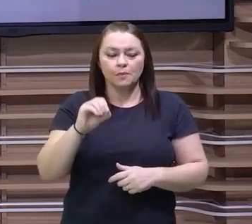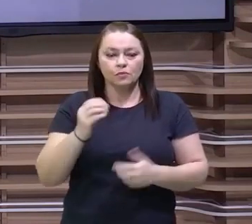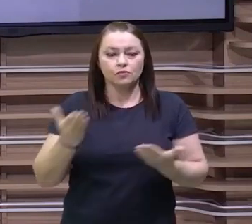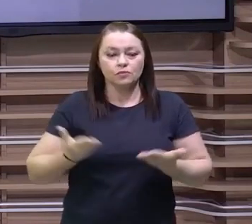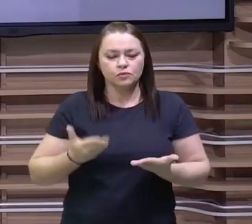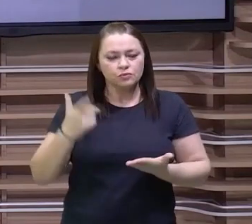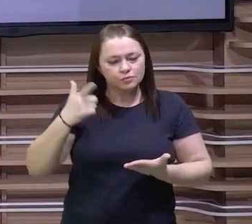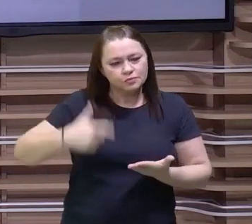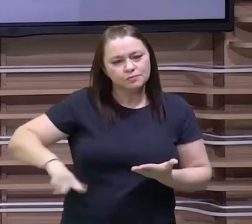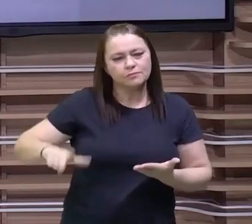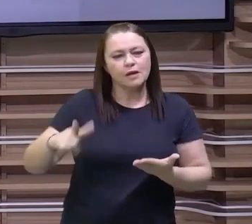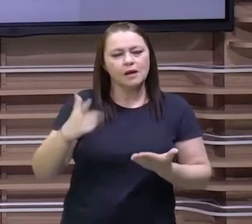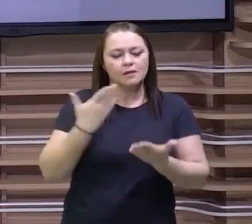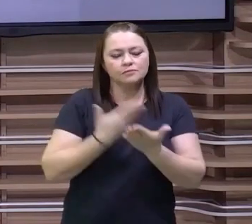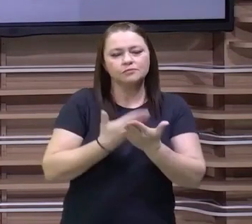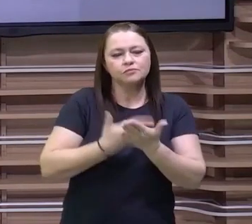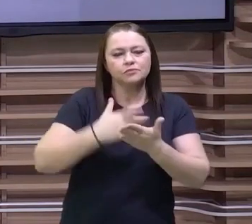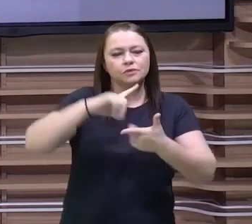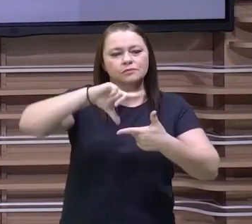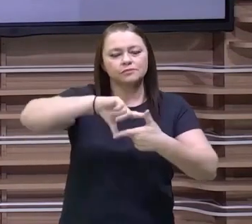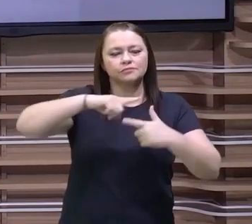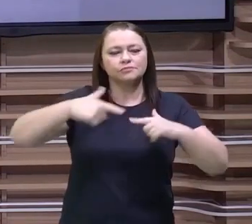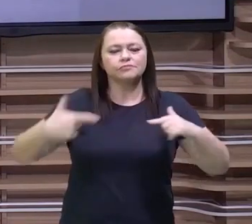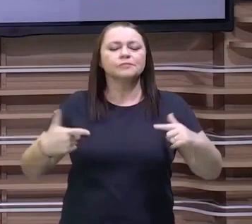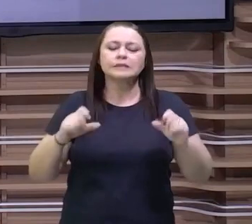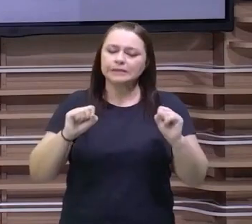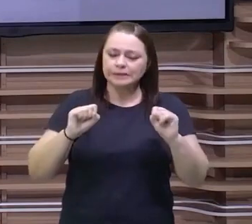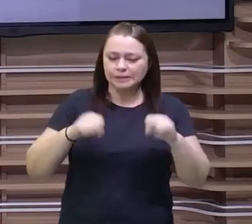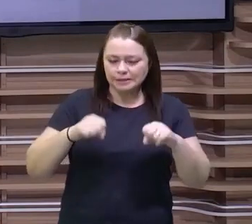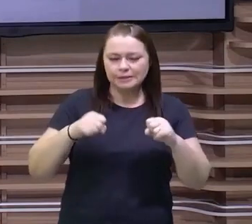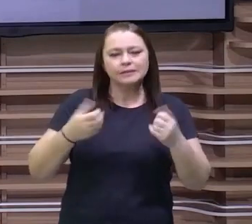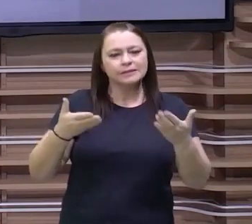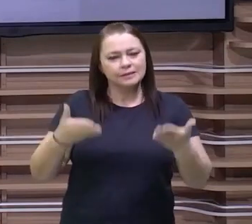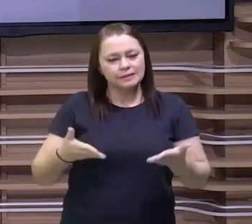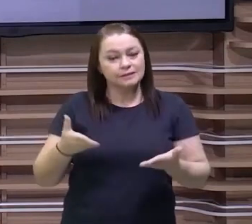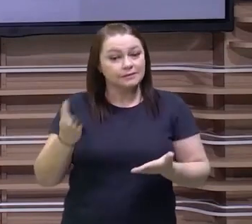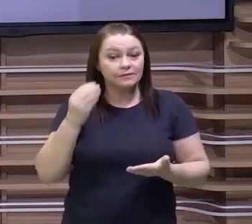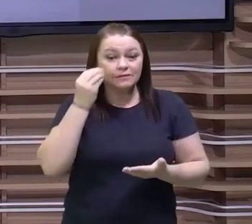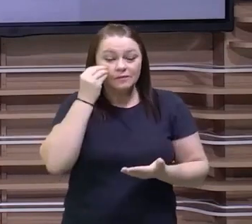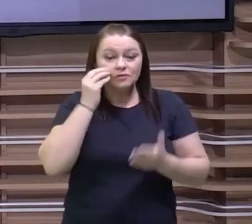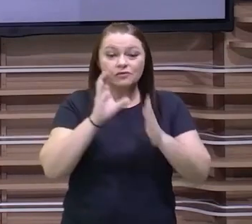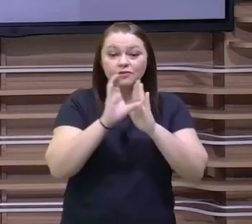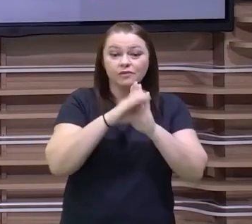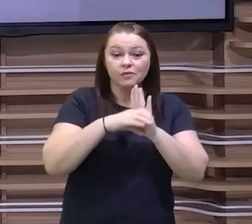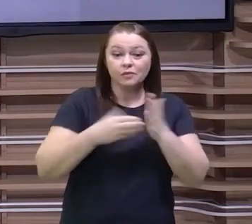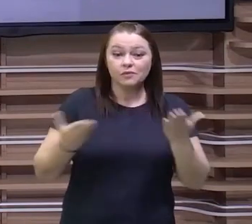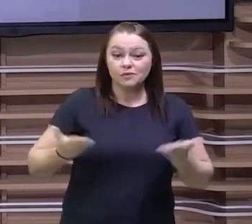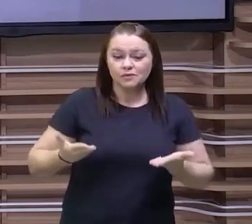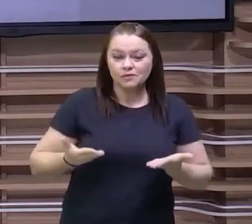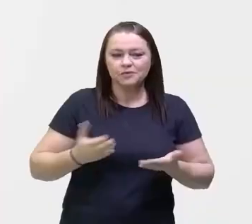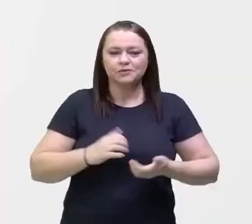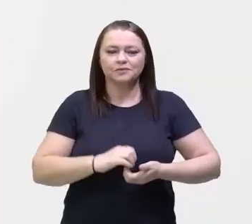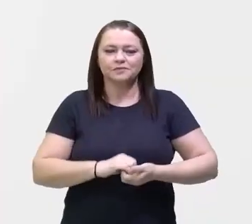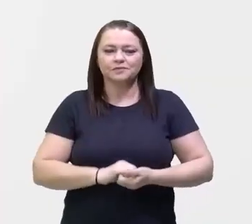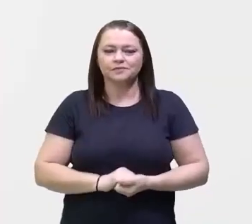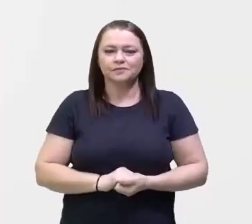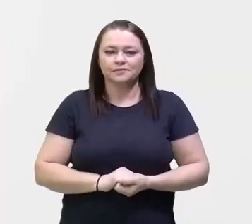uma aula de geometria. Isso mesmo, geometria. Vamos ver então qual é o nosso conteúdo de hoje.